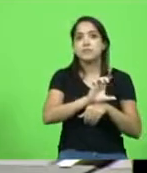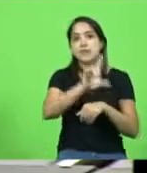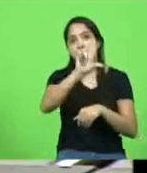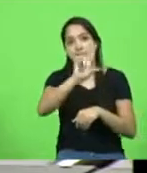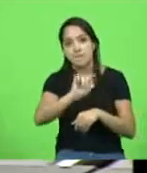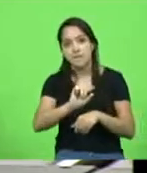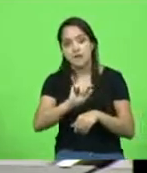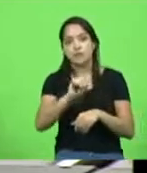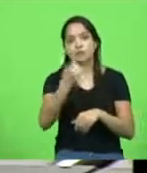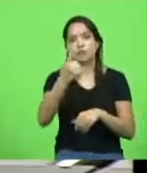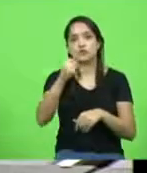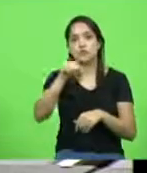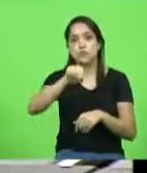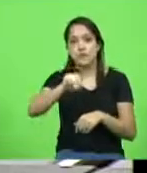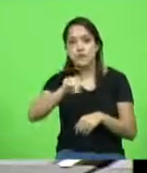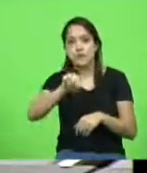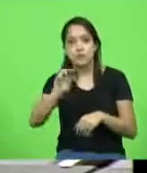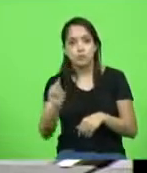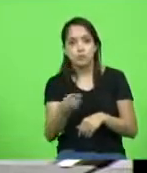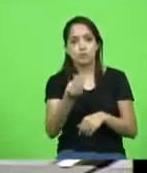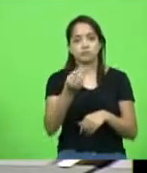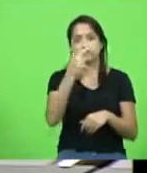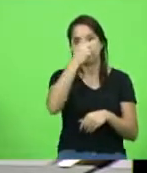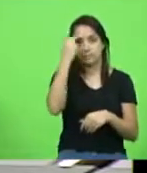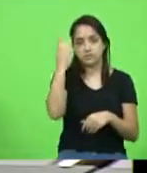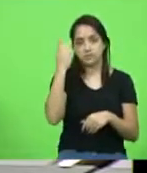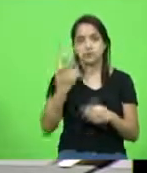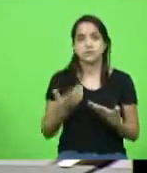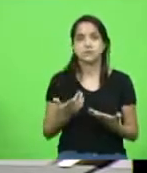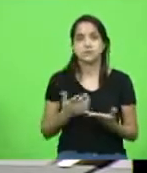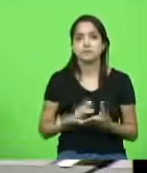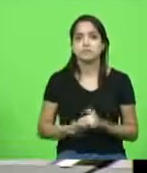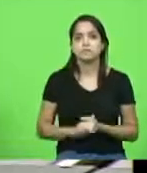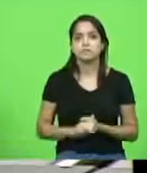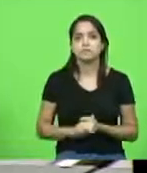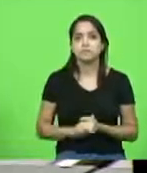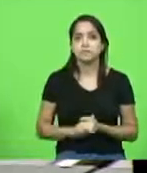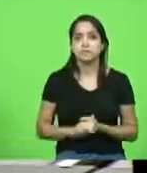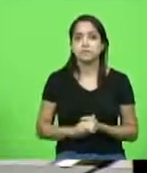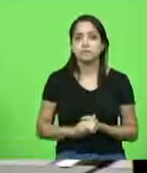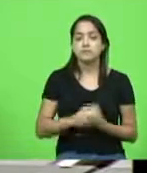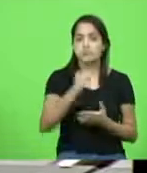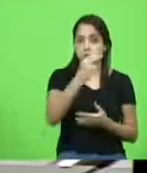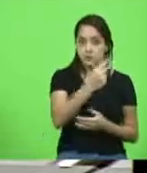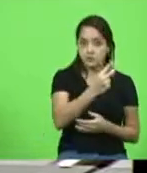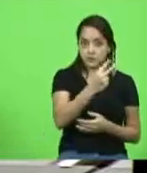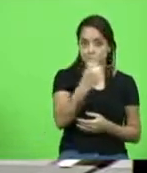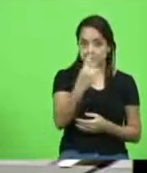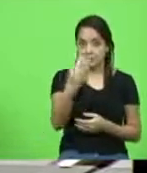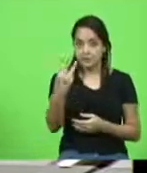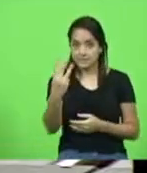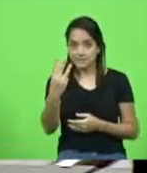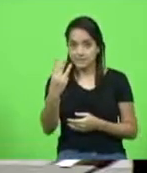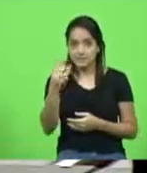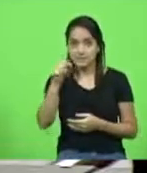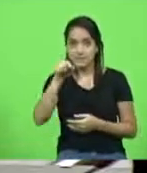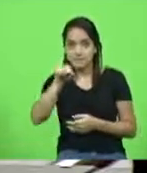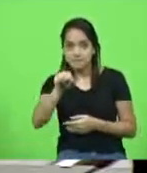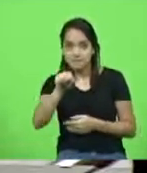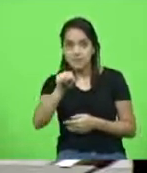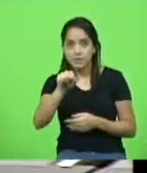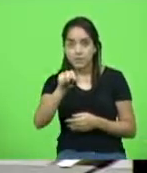de habitantes com relação à Santa Catarina uma das 213 mil doses